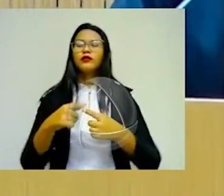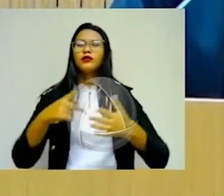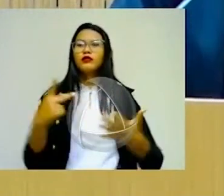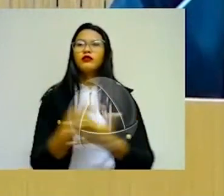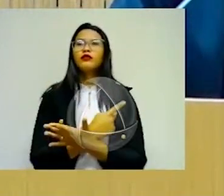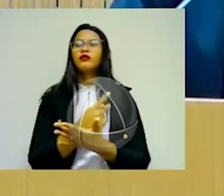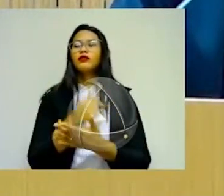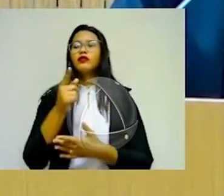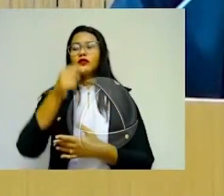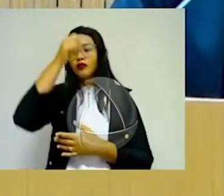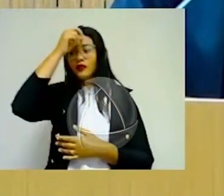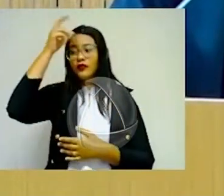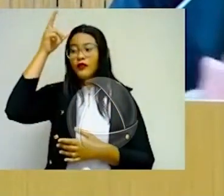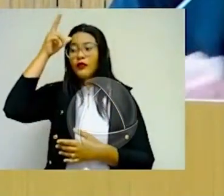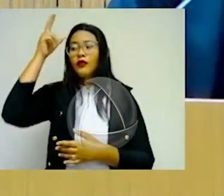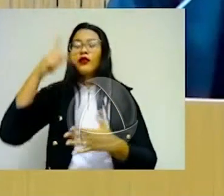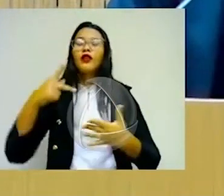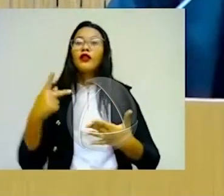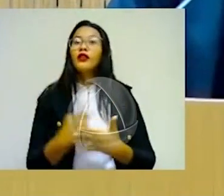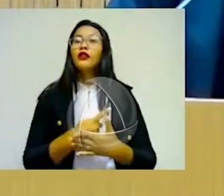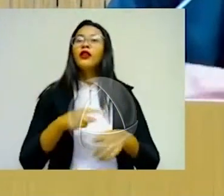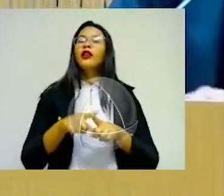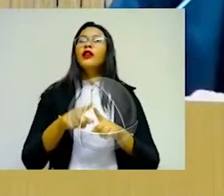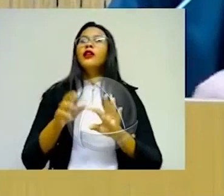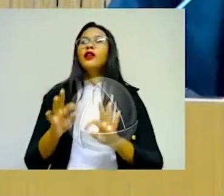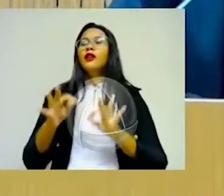porquê se tomou essa decisão, como é que